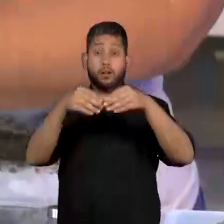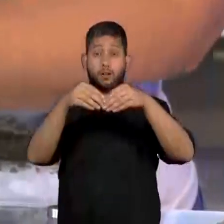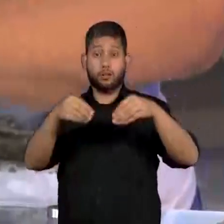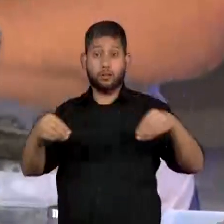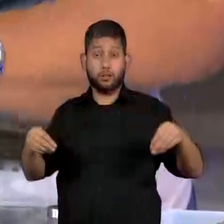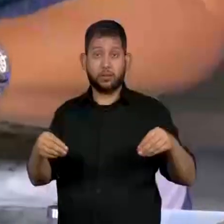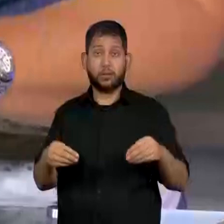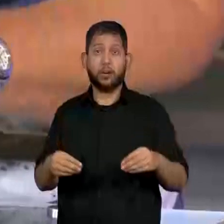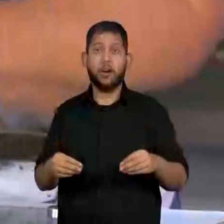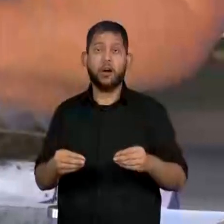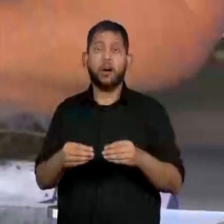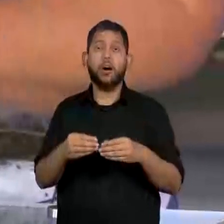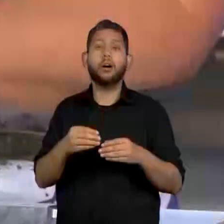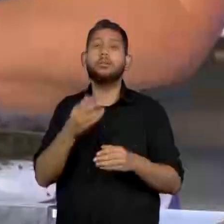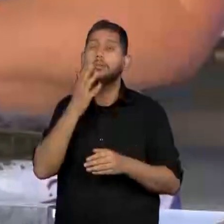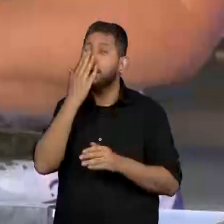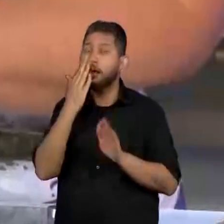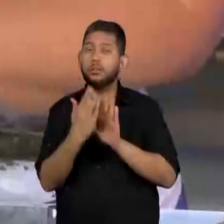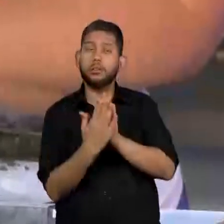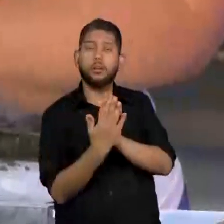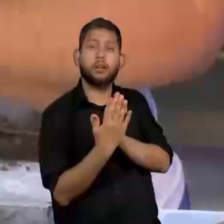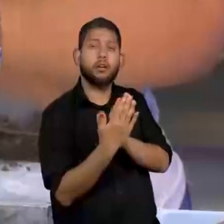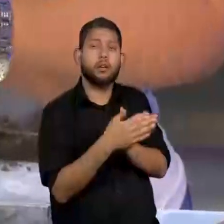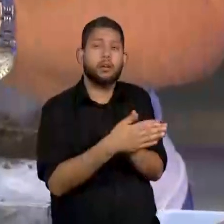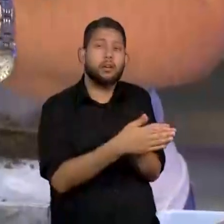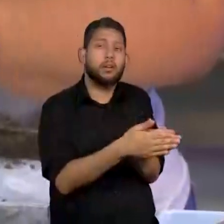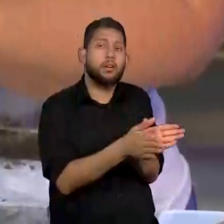eu joguei as pontinhas lá para dentro